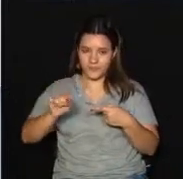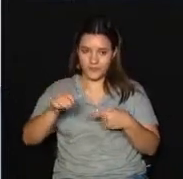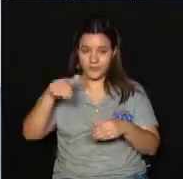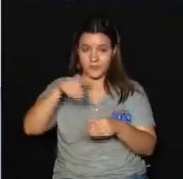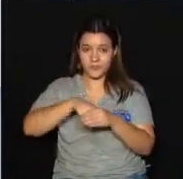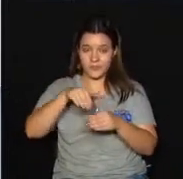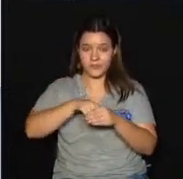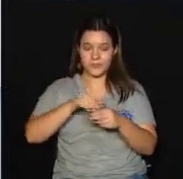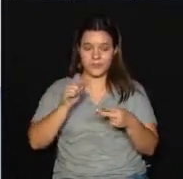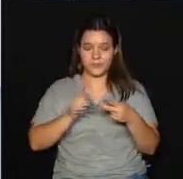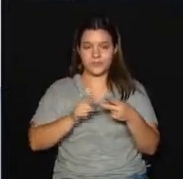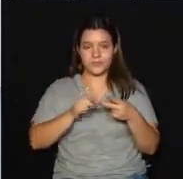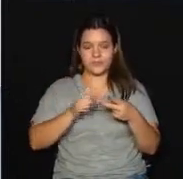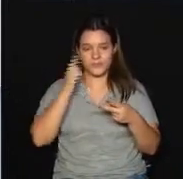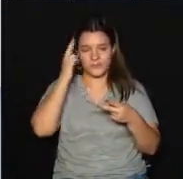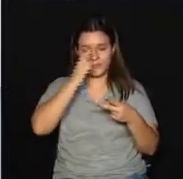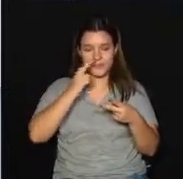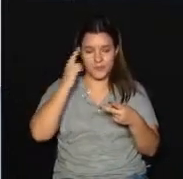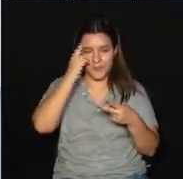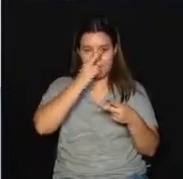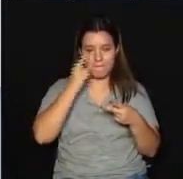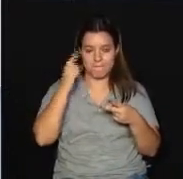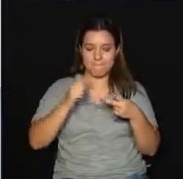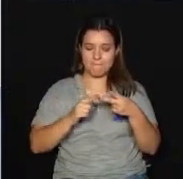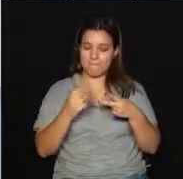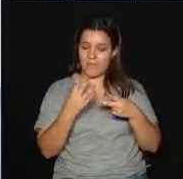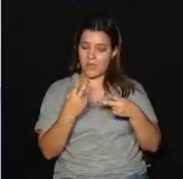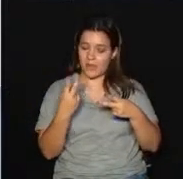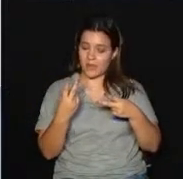215.704 votos e o Rafa Zimbaldi,